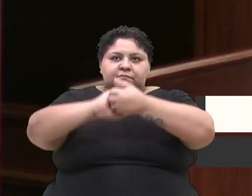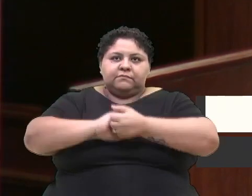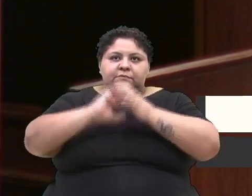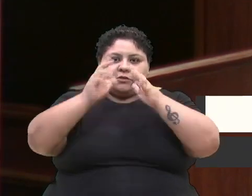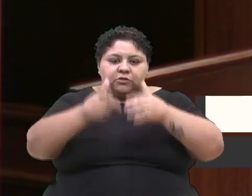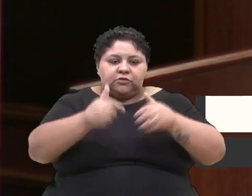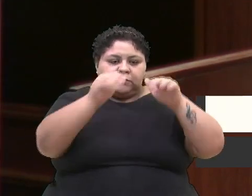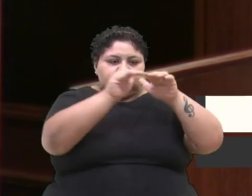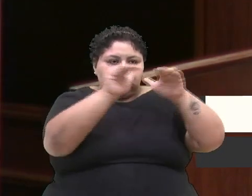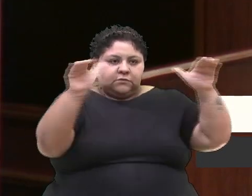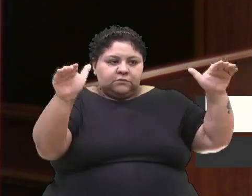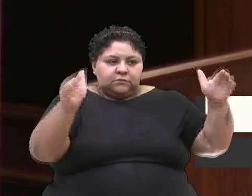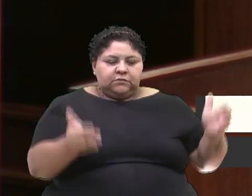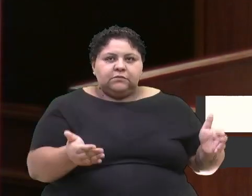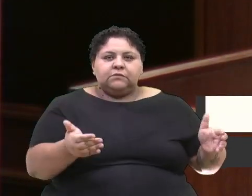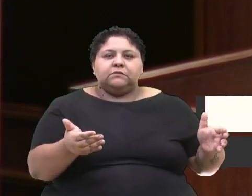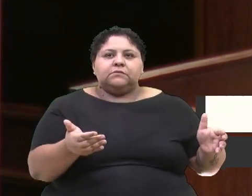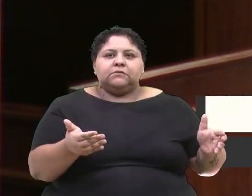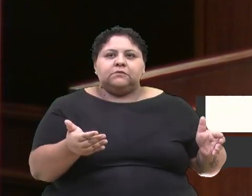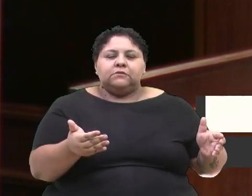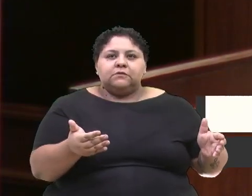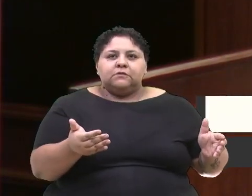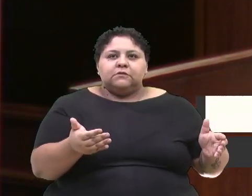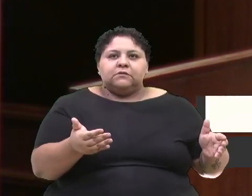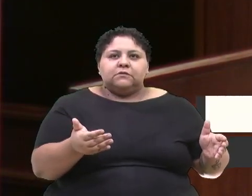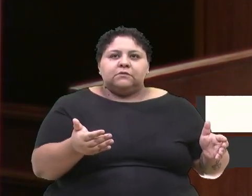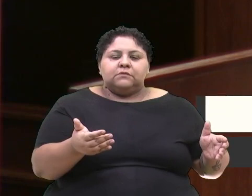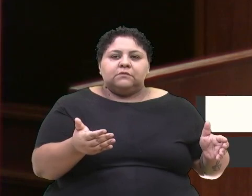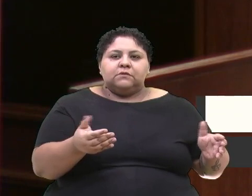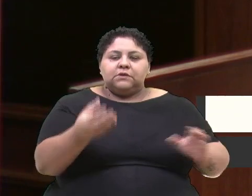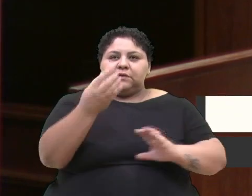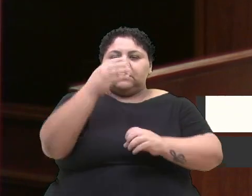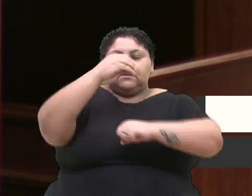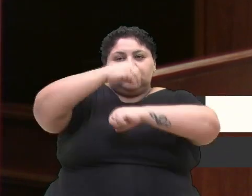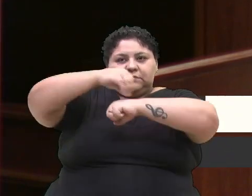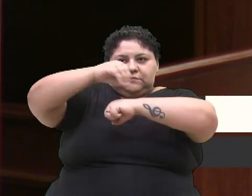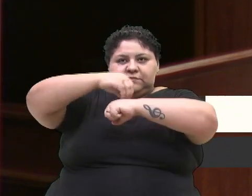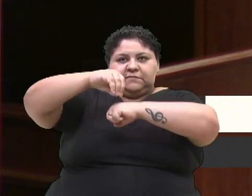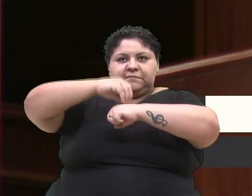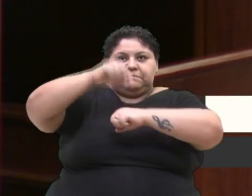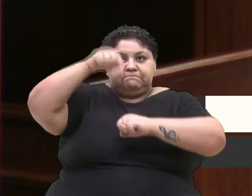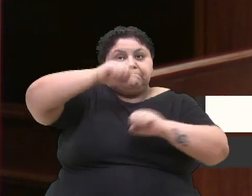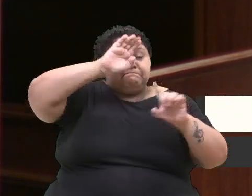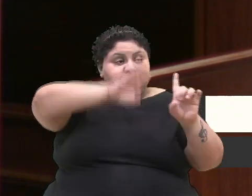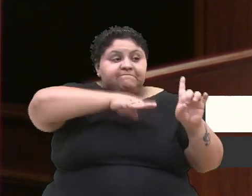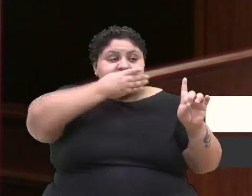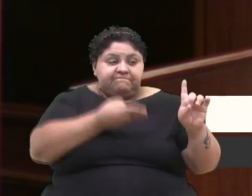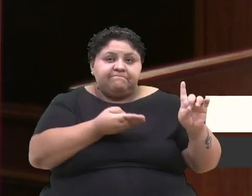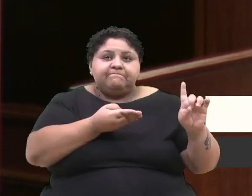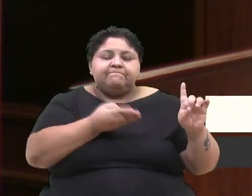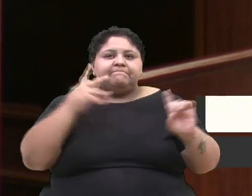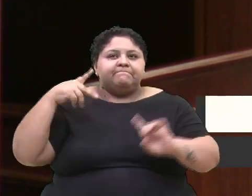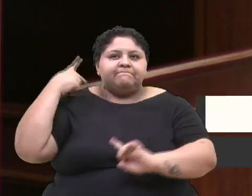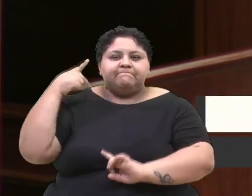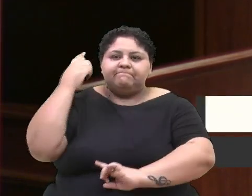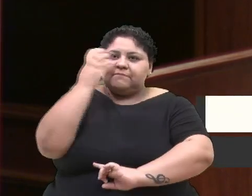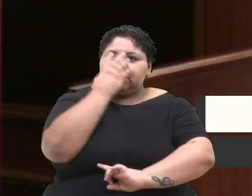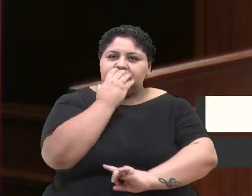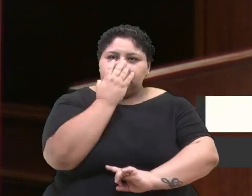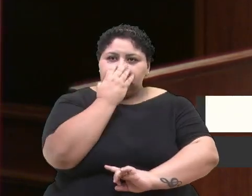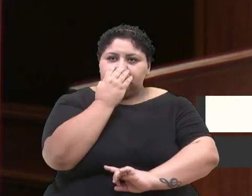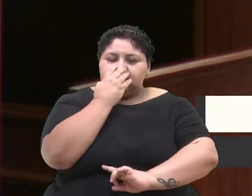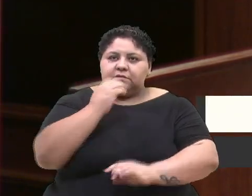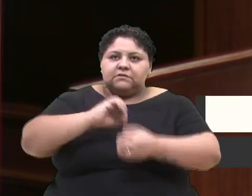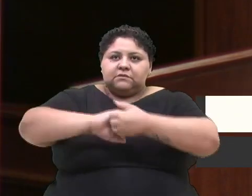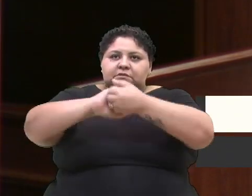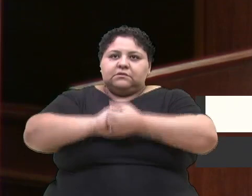mesa e ao proponente desta homenagem, vereador Camilles, cumprimentar